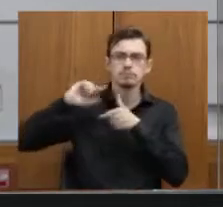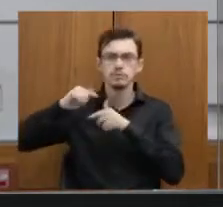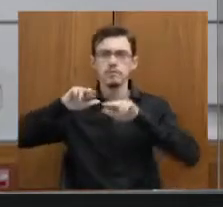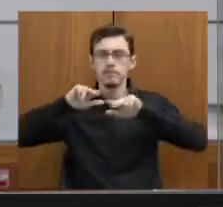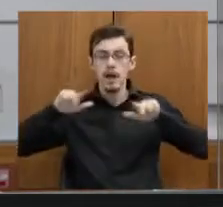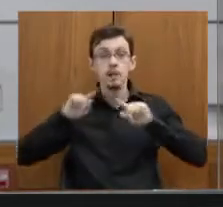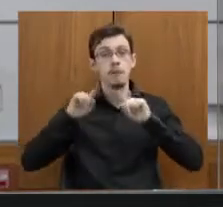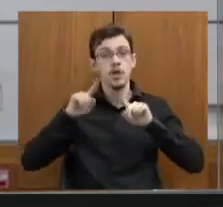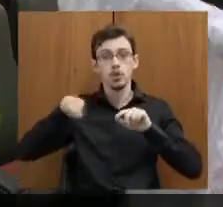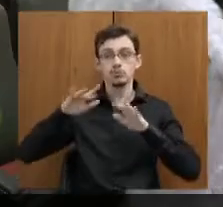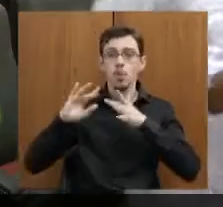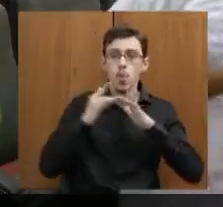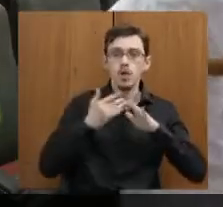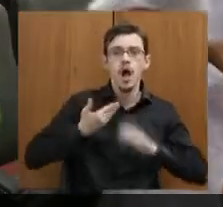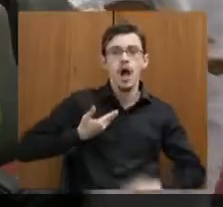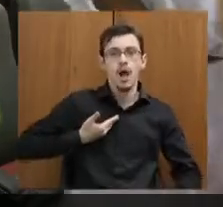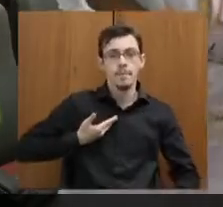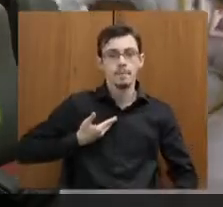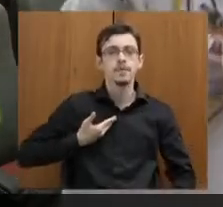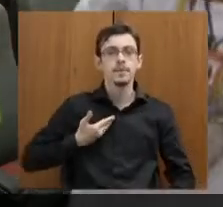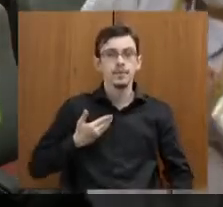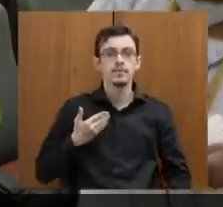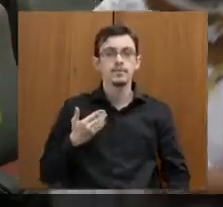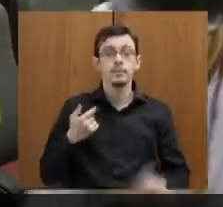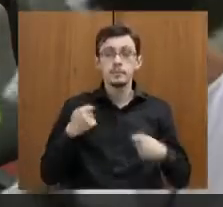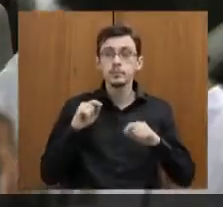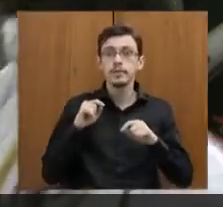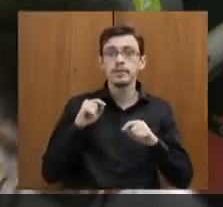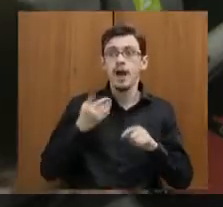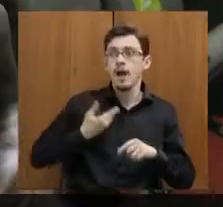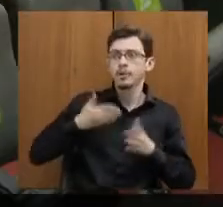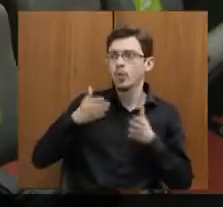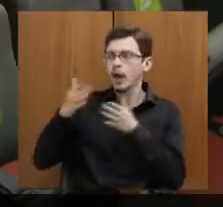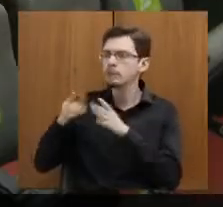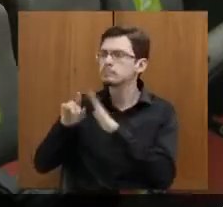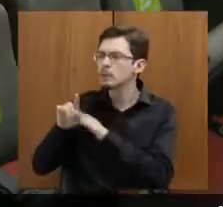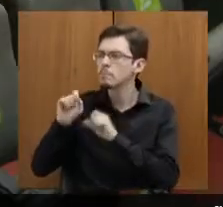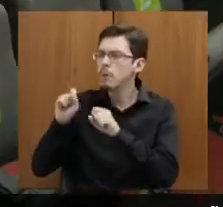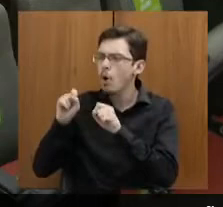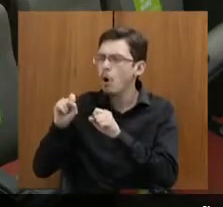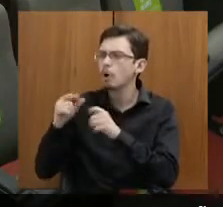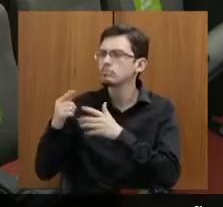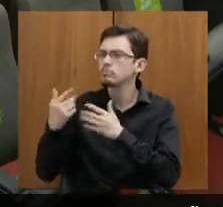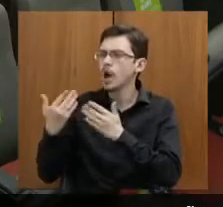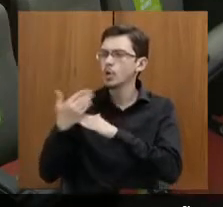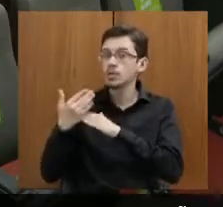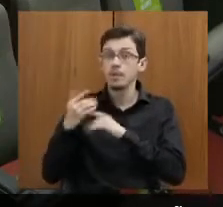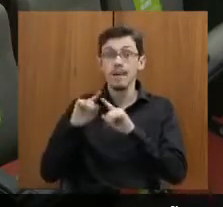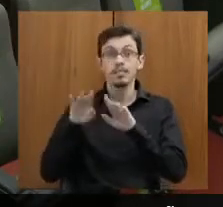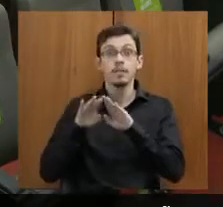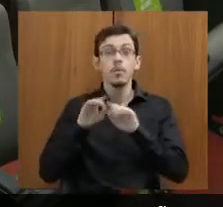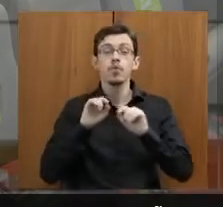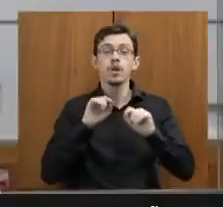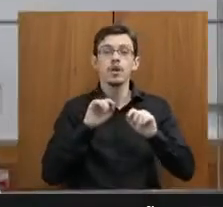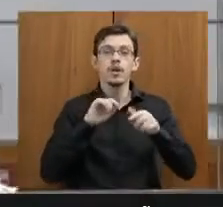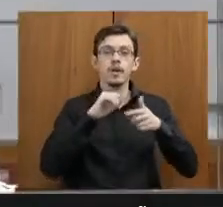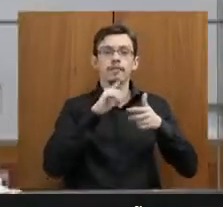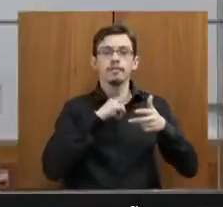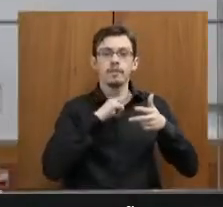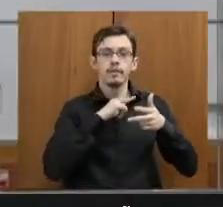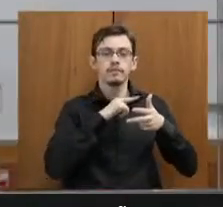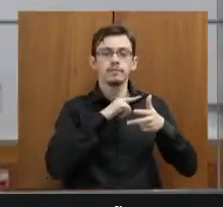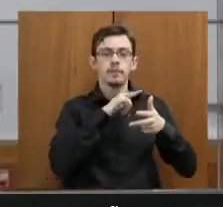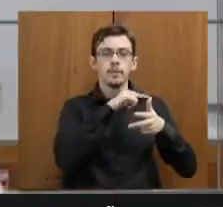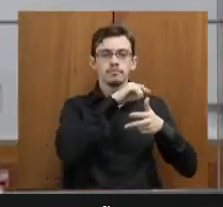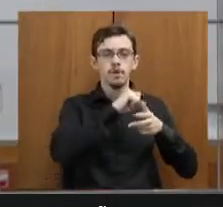também do coleguinha e da Além disso cobrar do Poder seja executivo Municipal